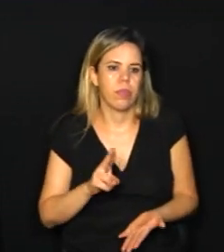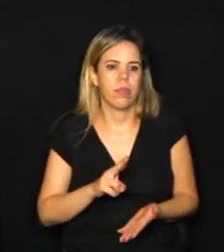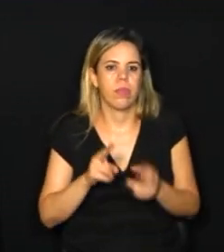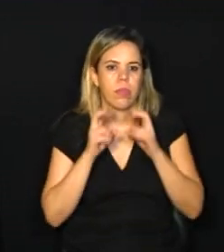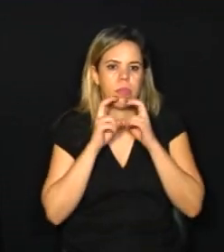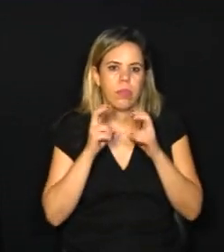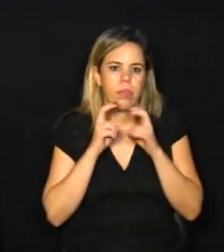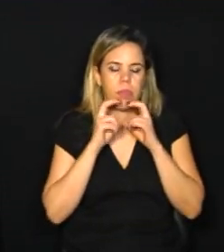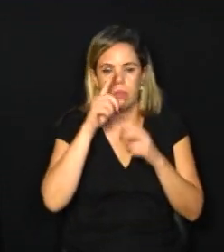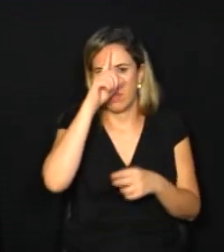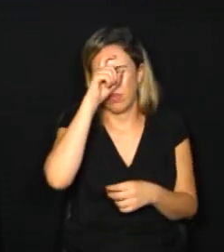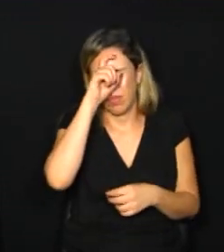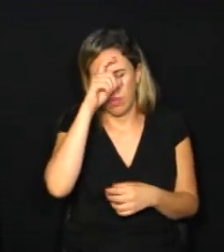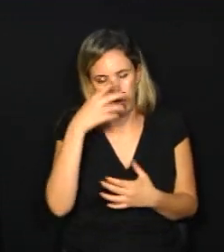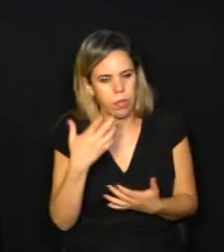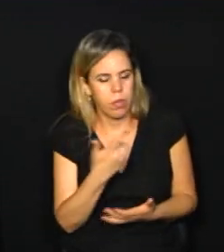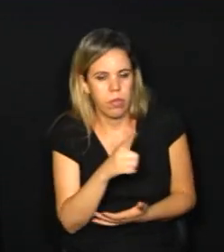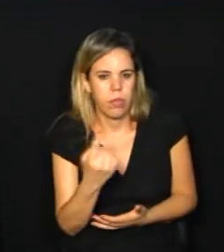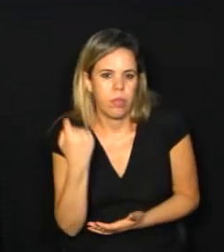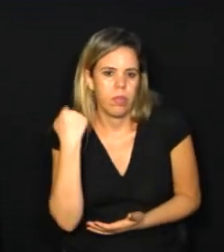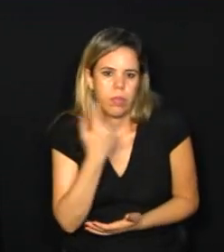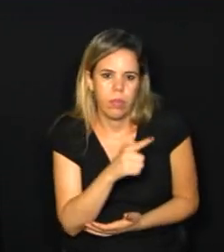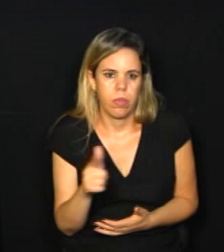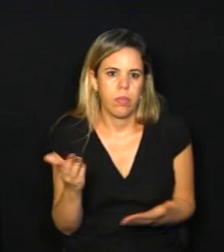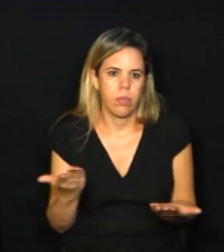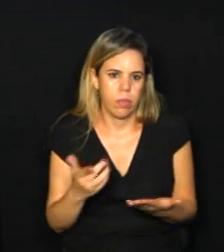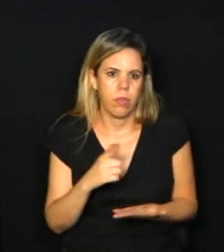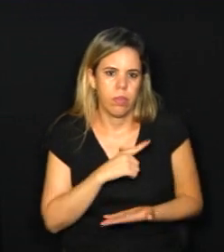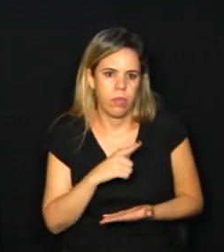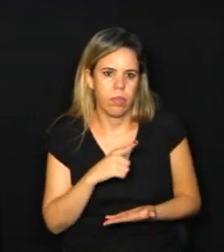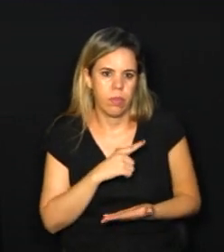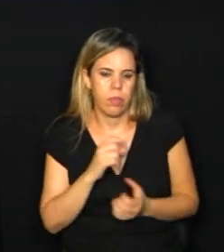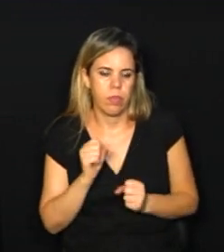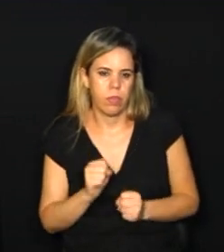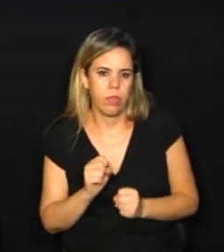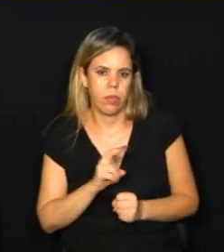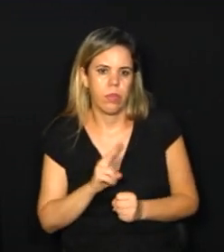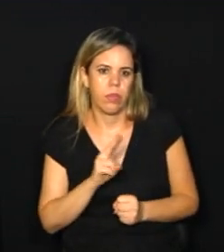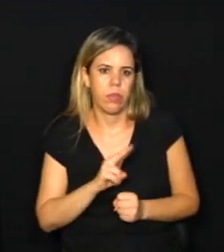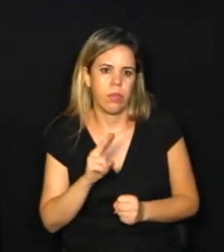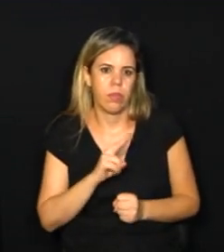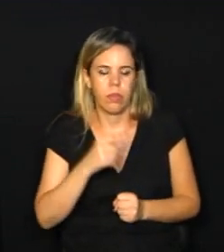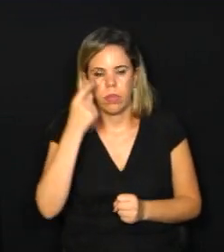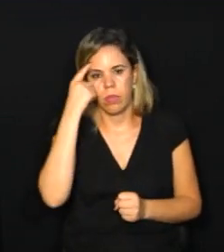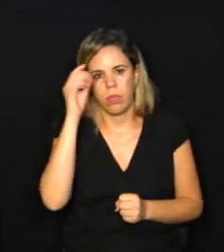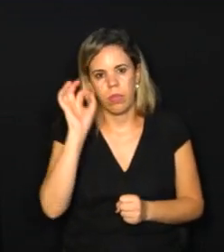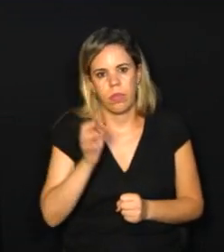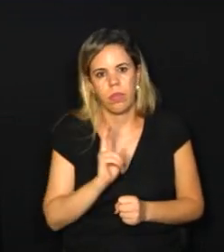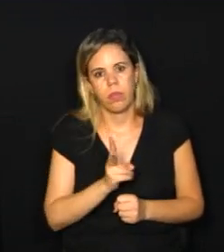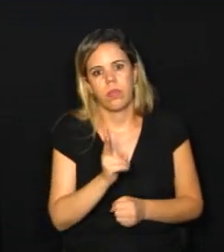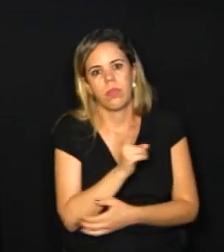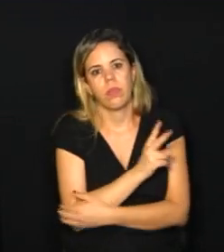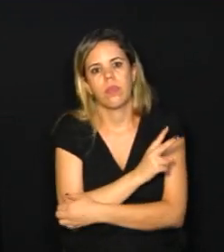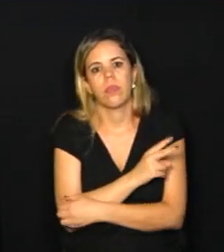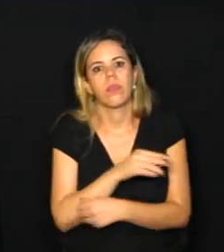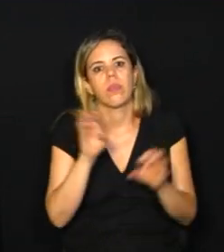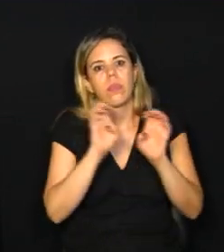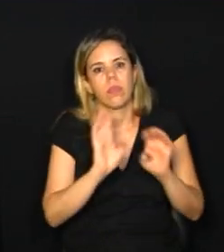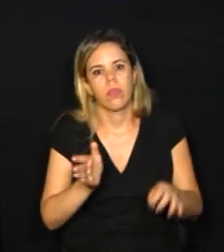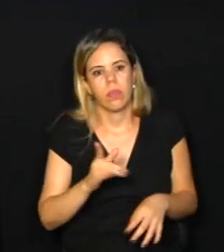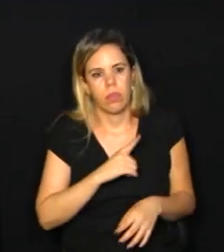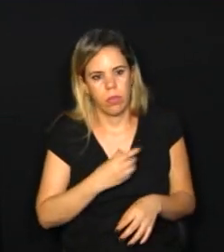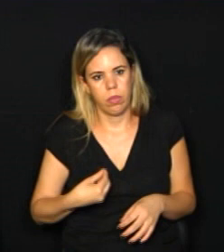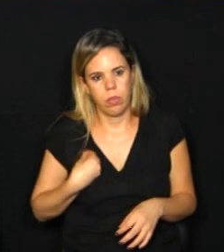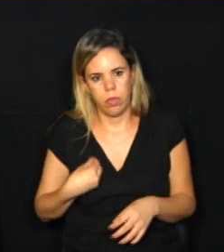pronto-socorro metropolitano, que não tínhamos antes, hoje temos. Podemos usar. A ideia é usar sempre estruturas que já